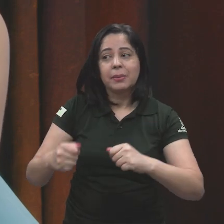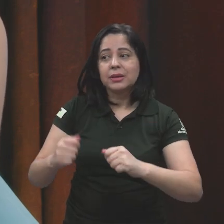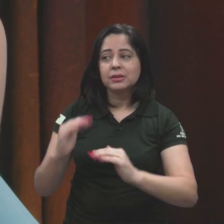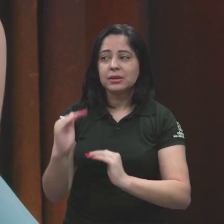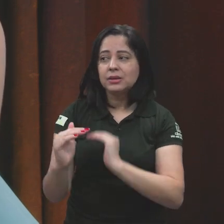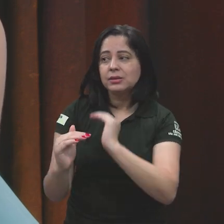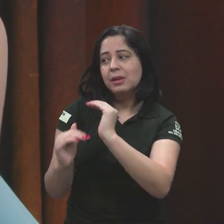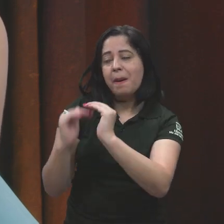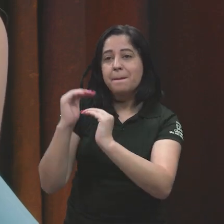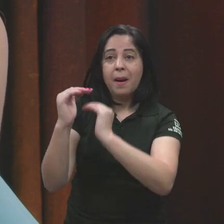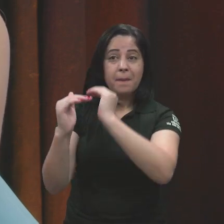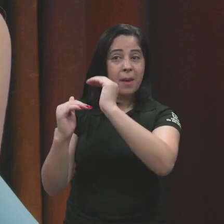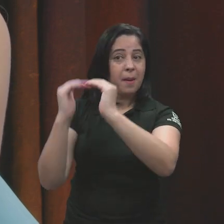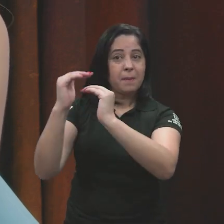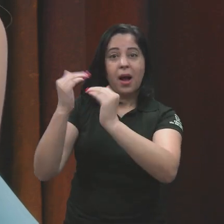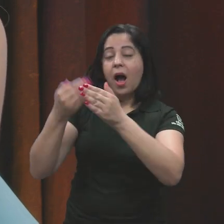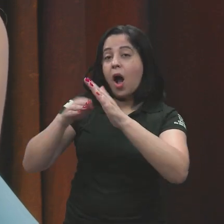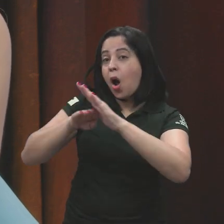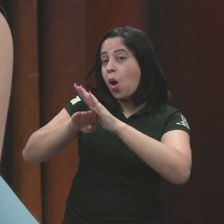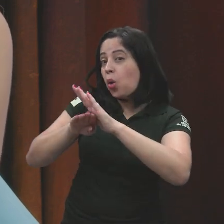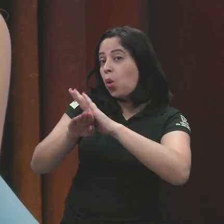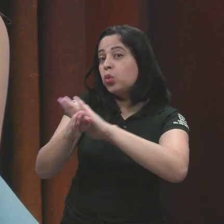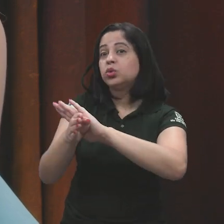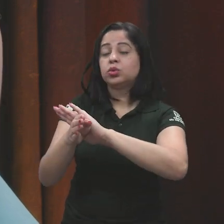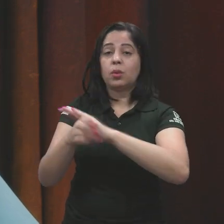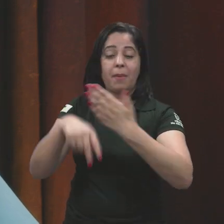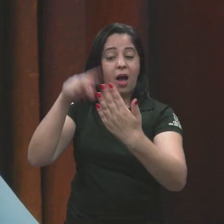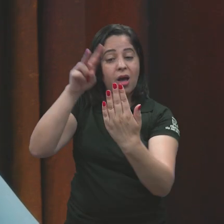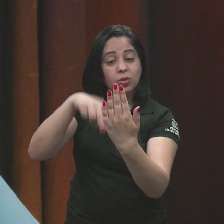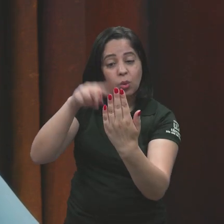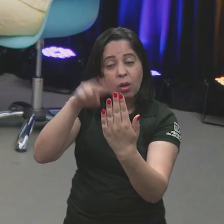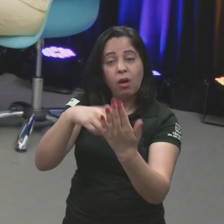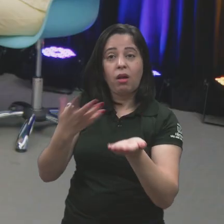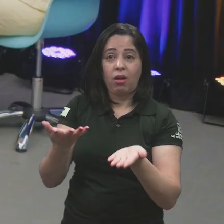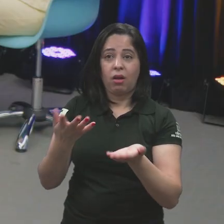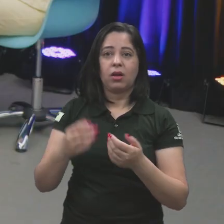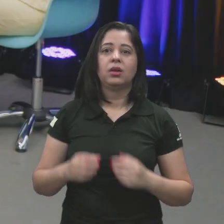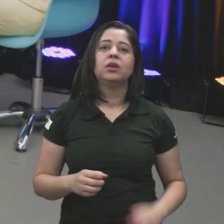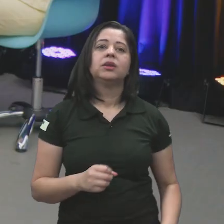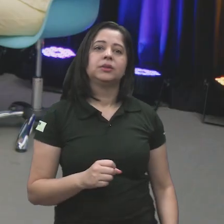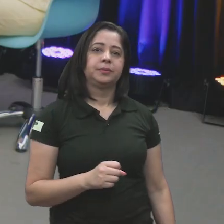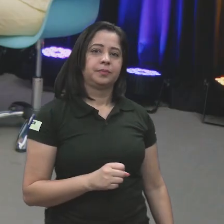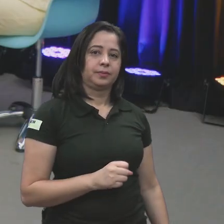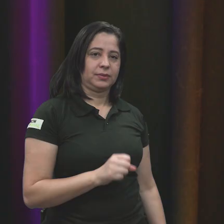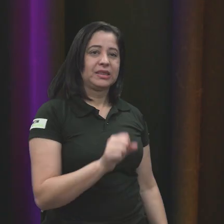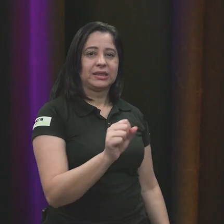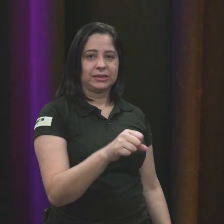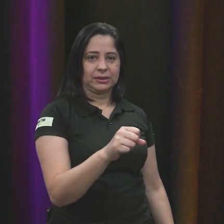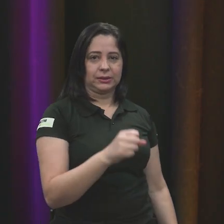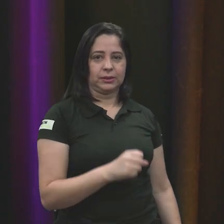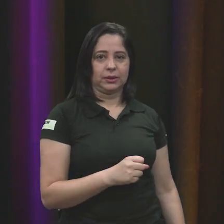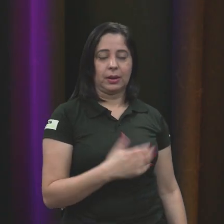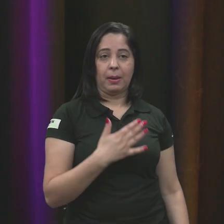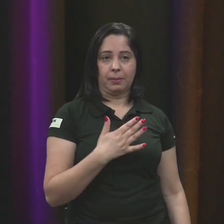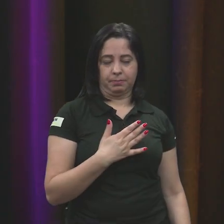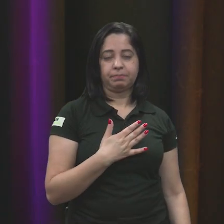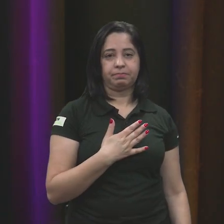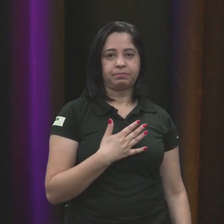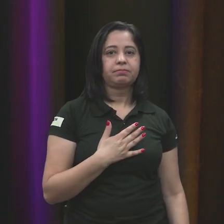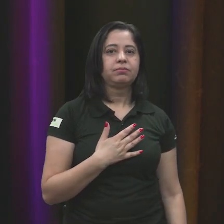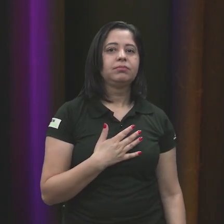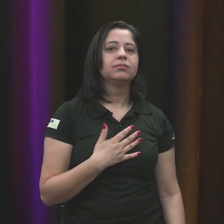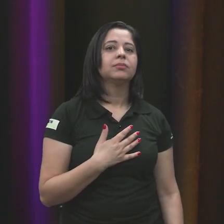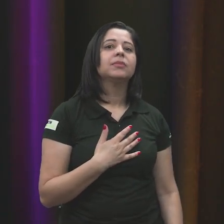mais resgatando aqueles valores da curiosidade, né, o Marcelo? O que você acha? Eu tenho um menininho, que ele tem 3